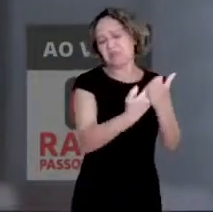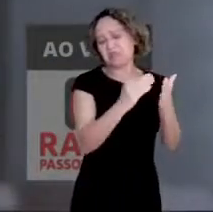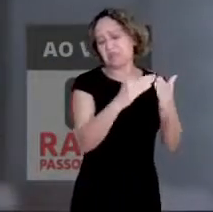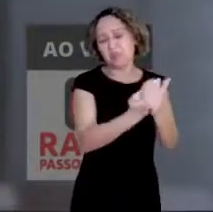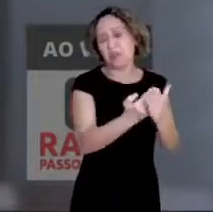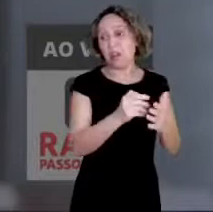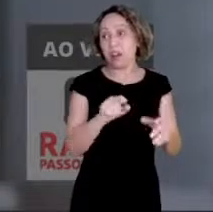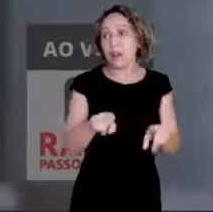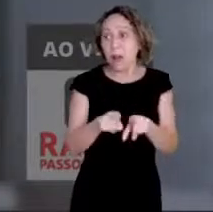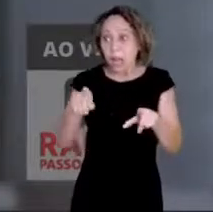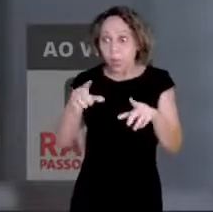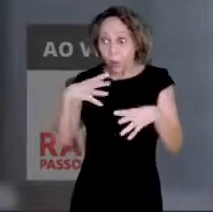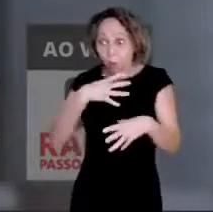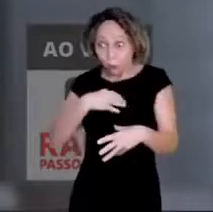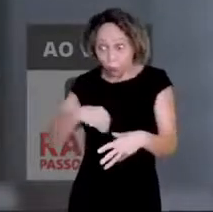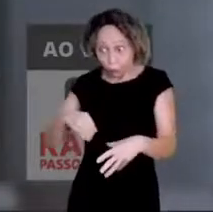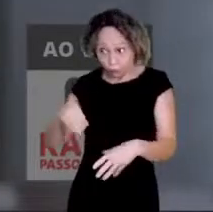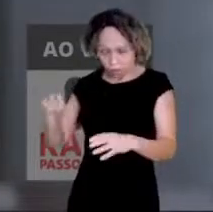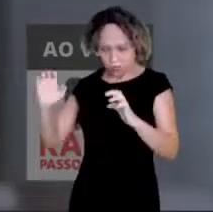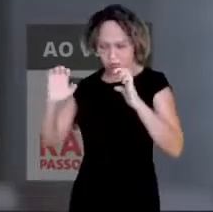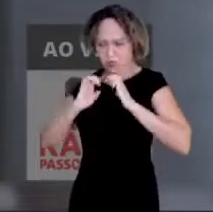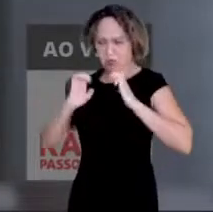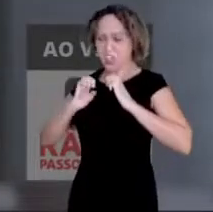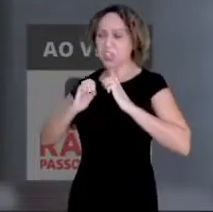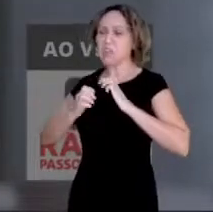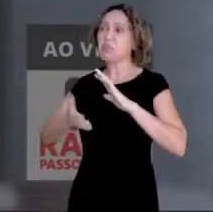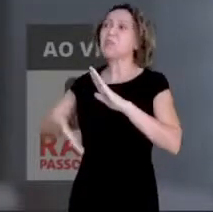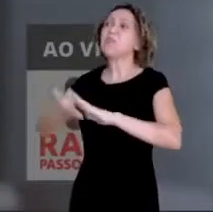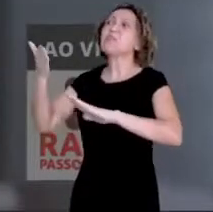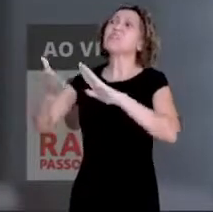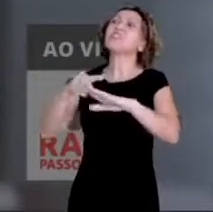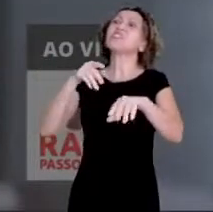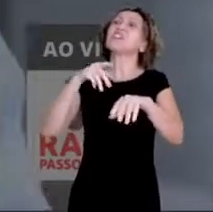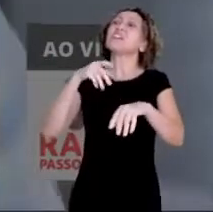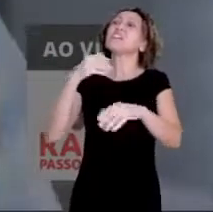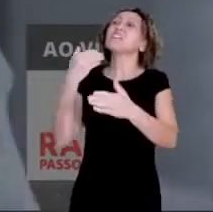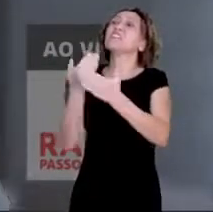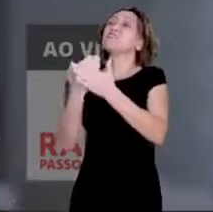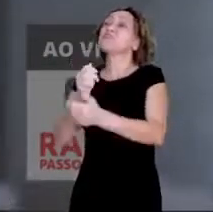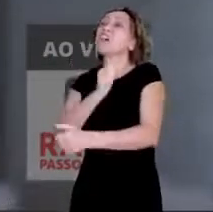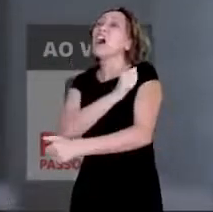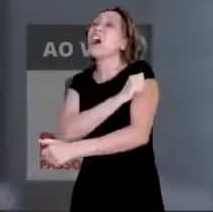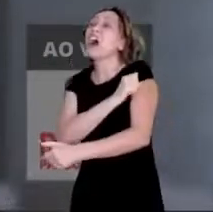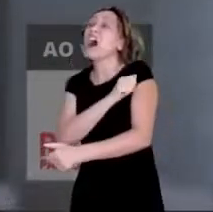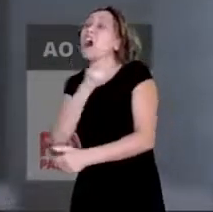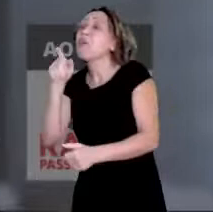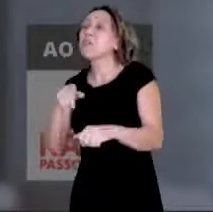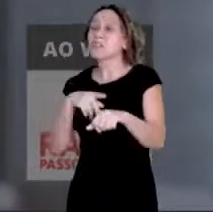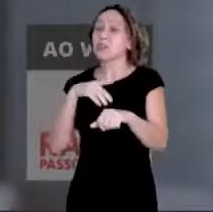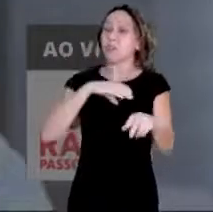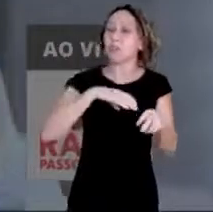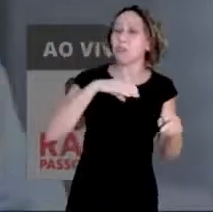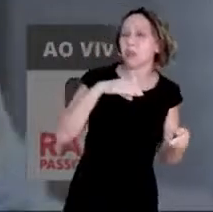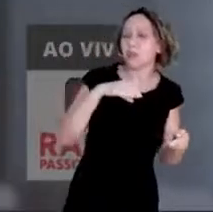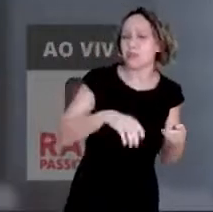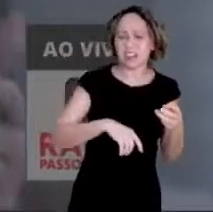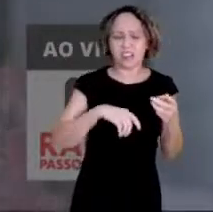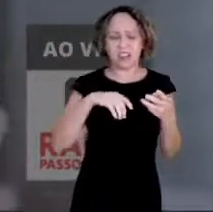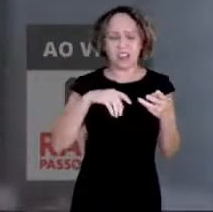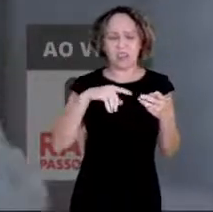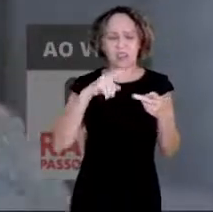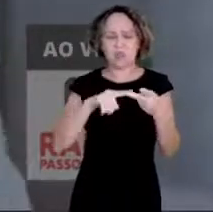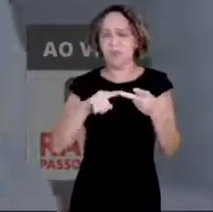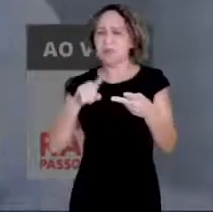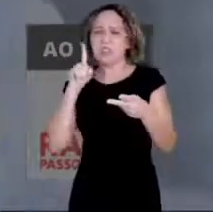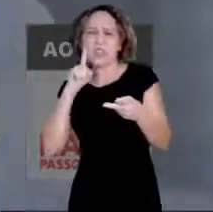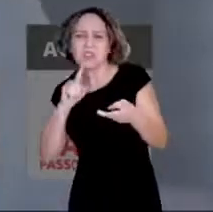essa mentalidade que fez a gente ficar atrasado. É essa mentalidade que fez com que o Brasil já não fosse uma potência como é